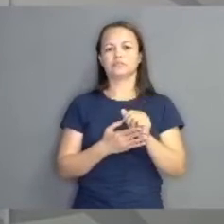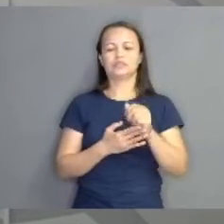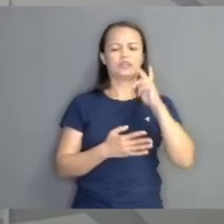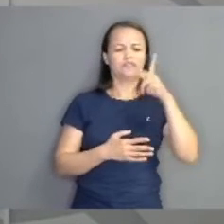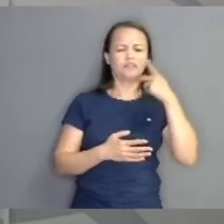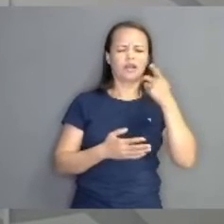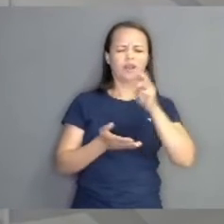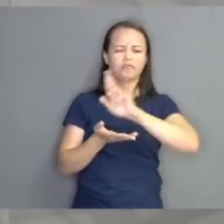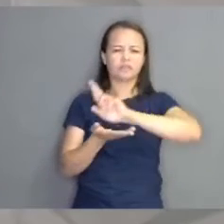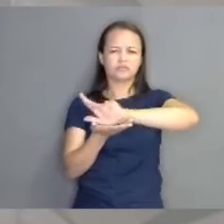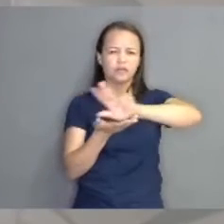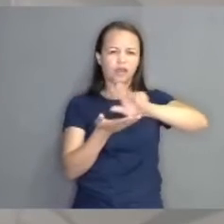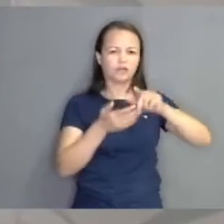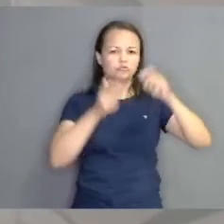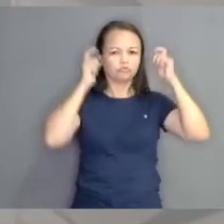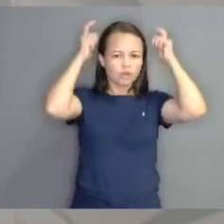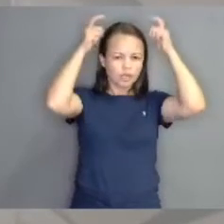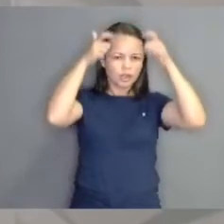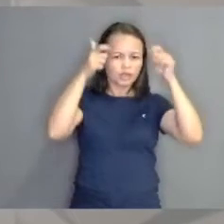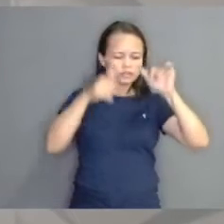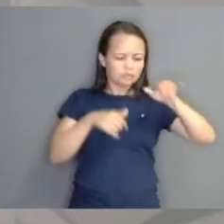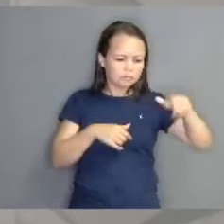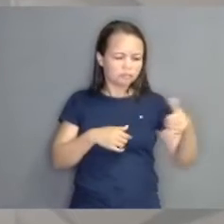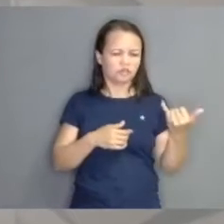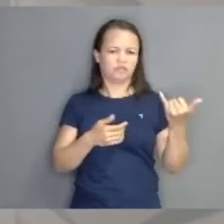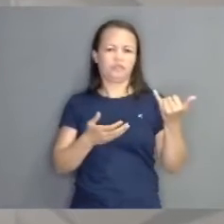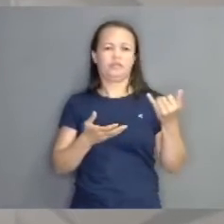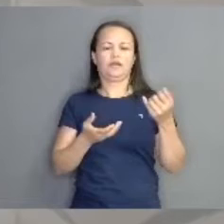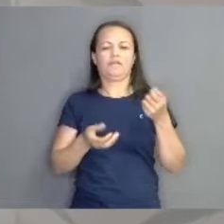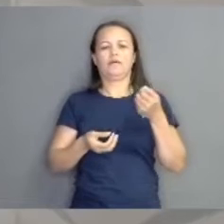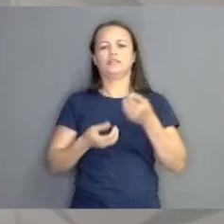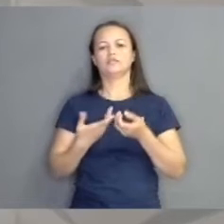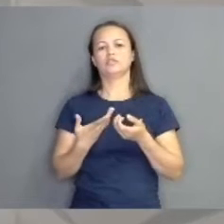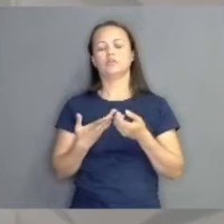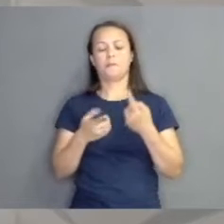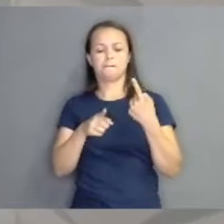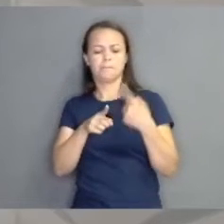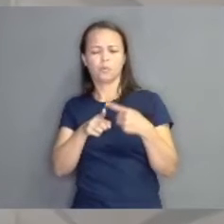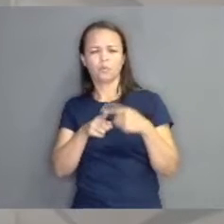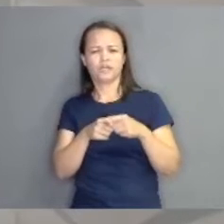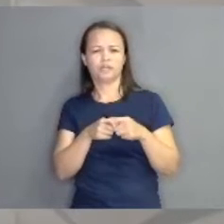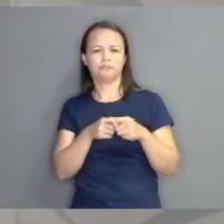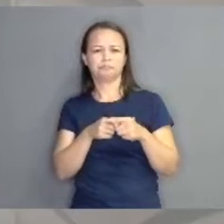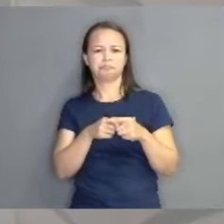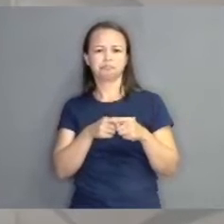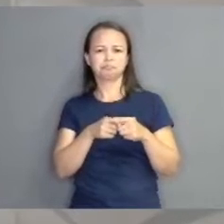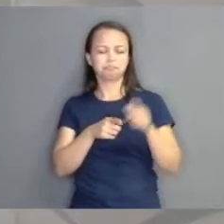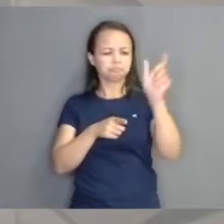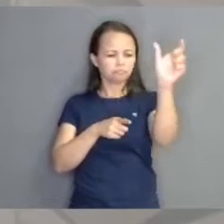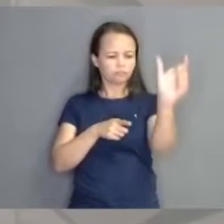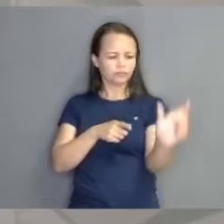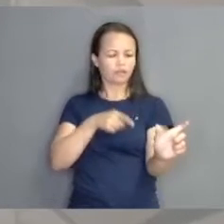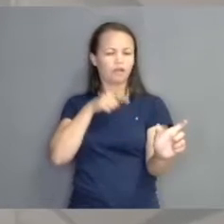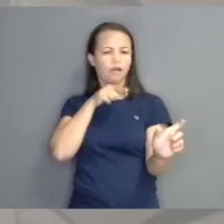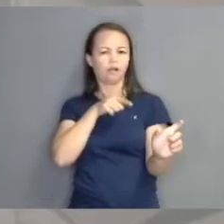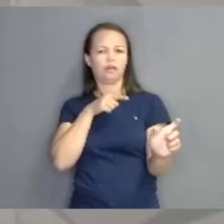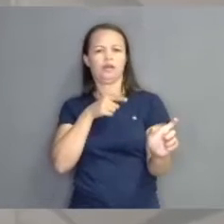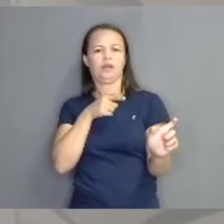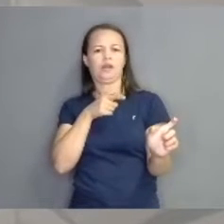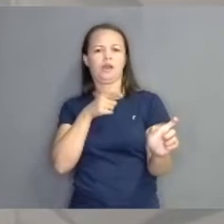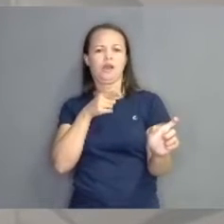eles se aproveitavam dessa questão. Porque se ele está lá, autorizado por